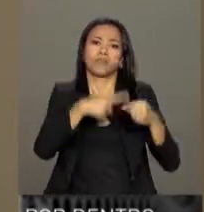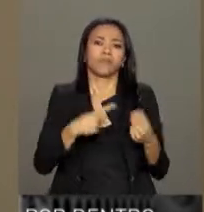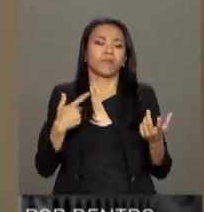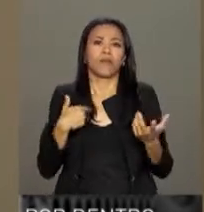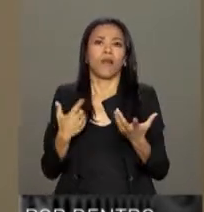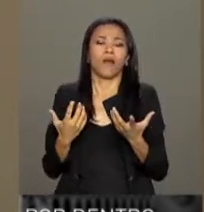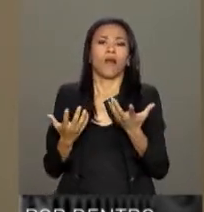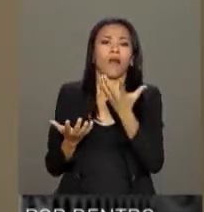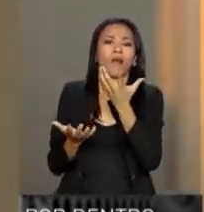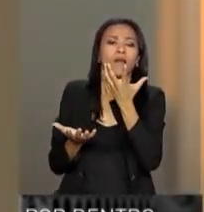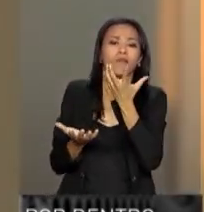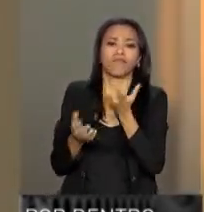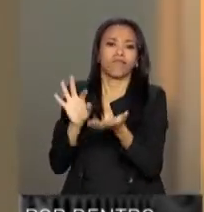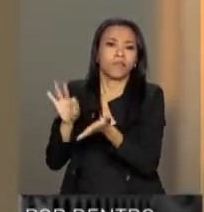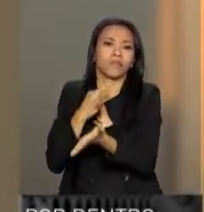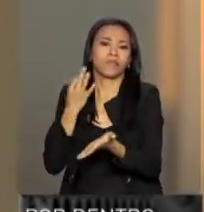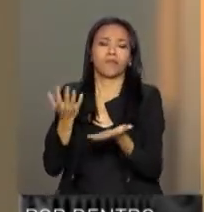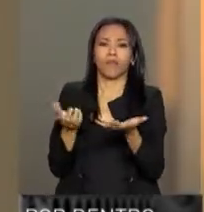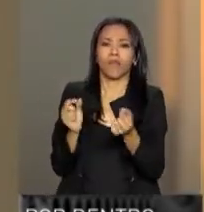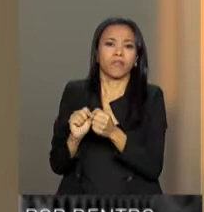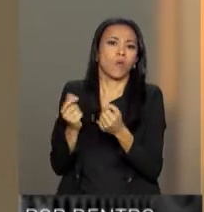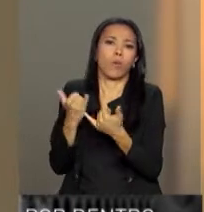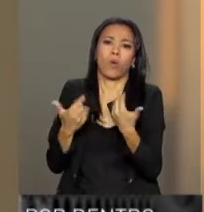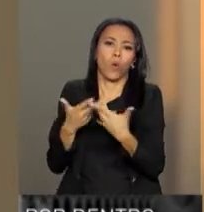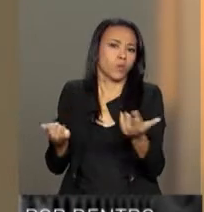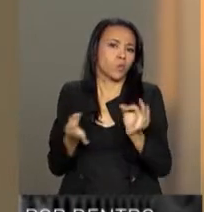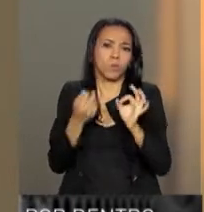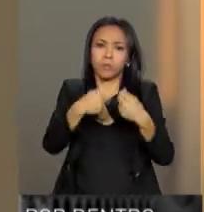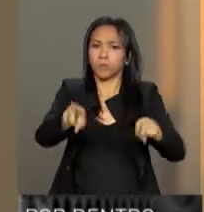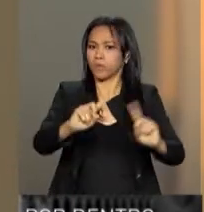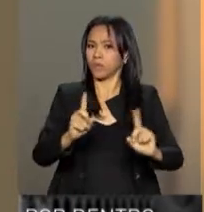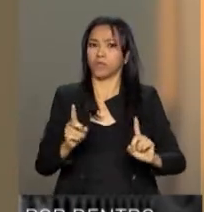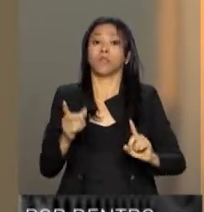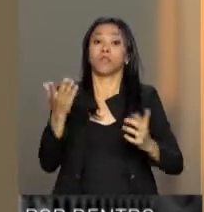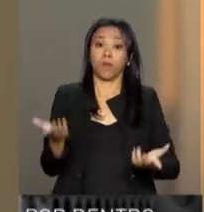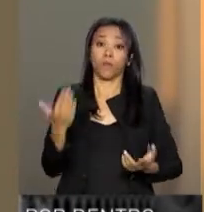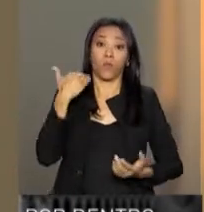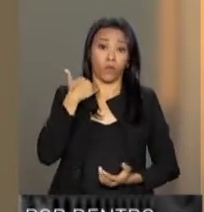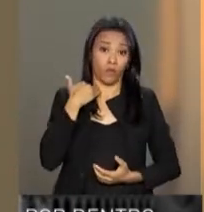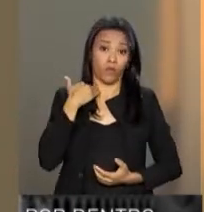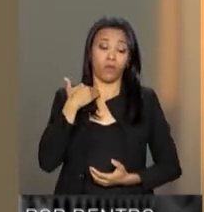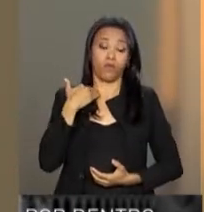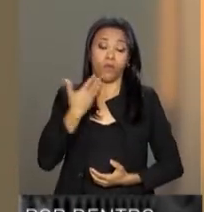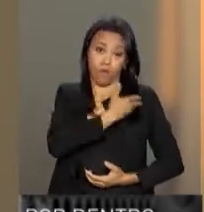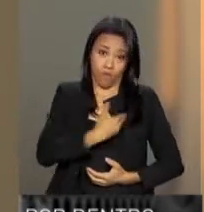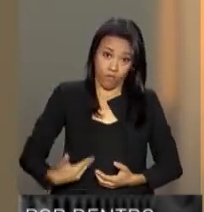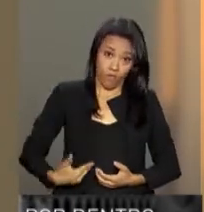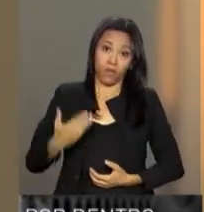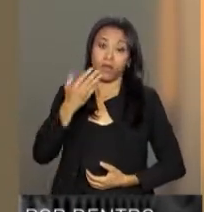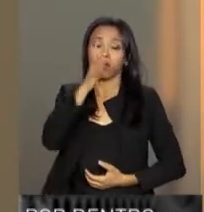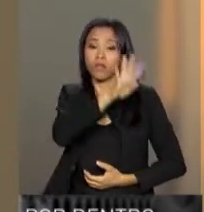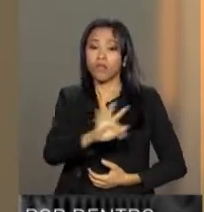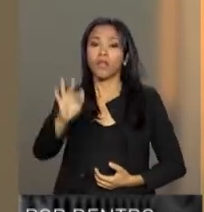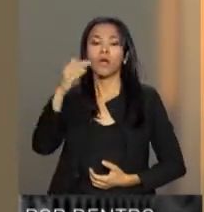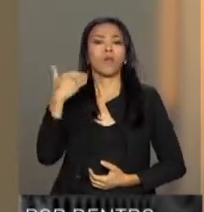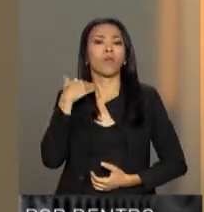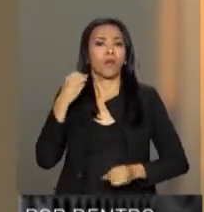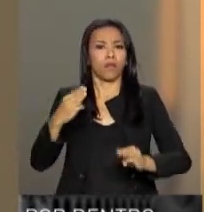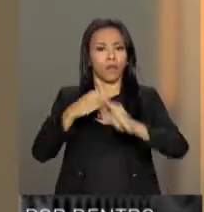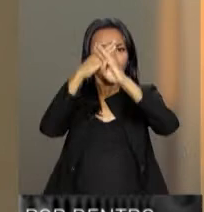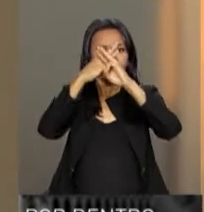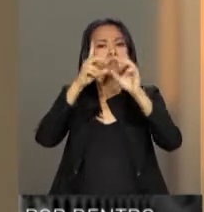ou fazer um cadastro o governo federal através da caixa econômica federal já disponibilizou um aplicativo